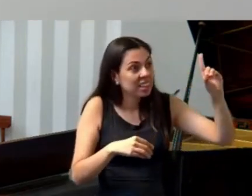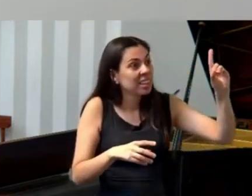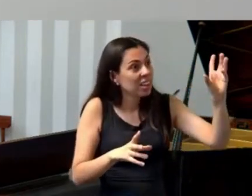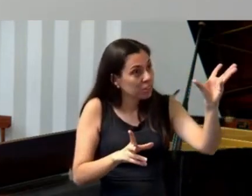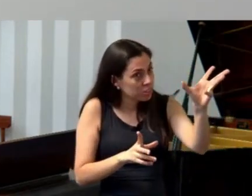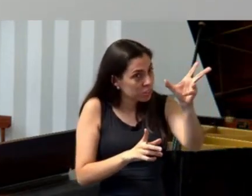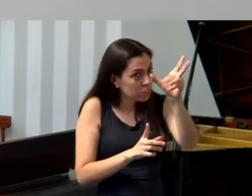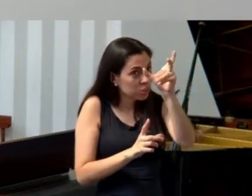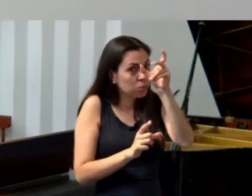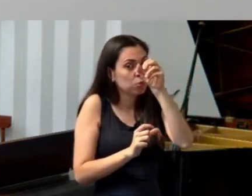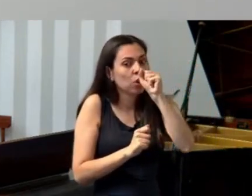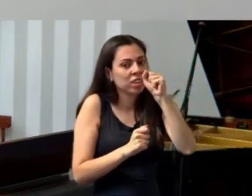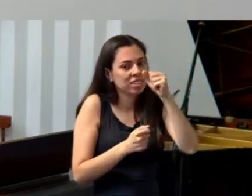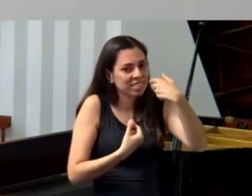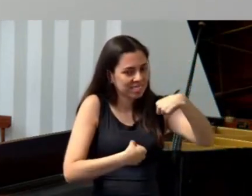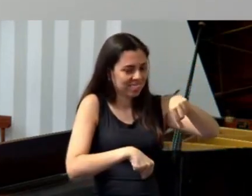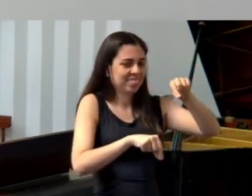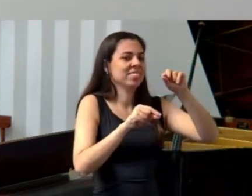aí que somos fortes.